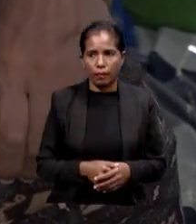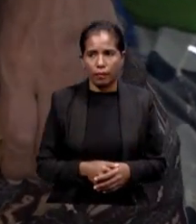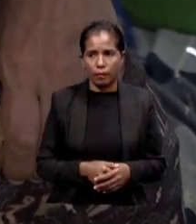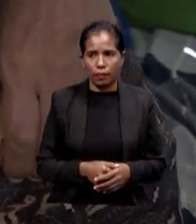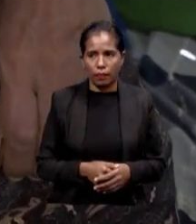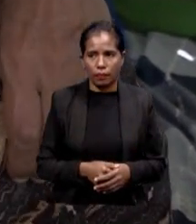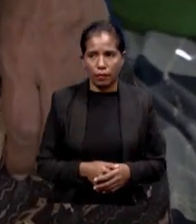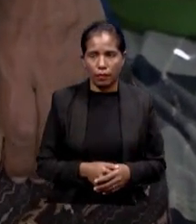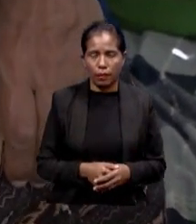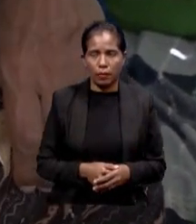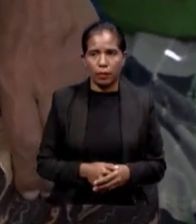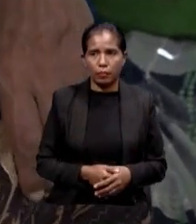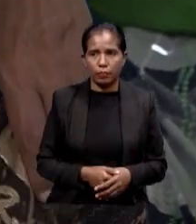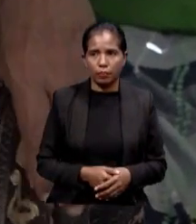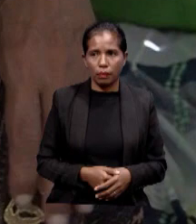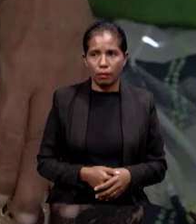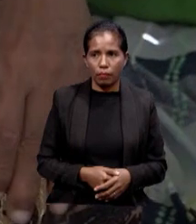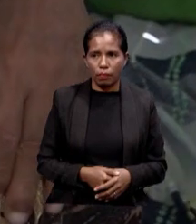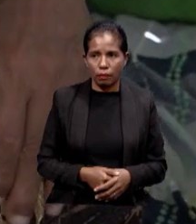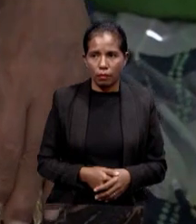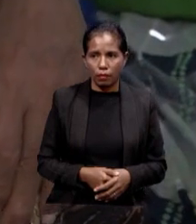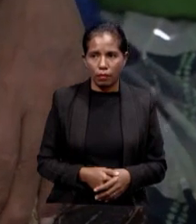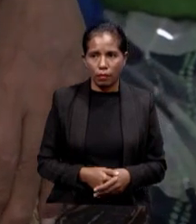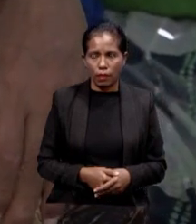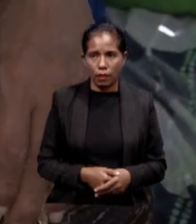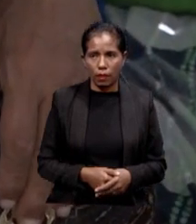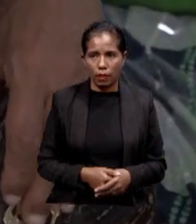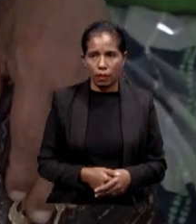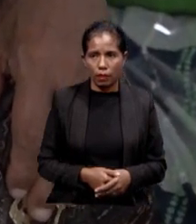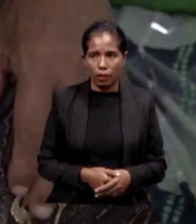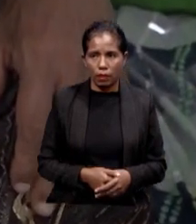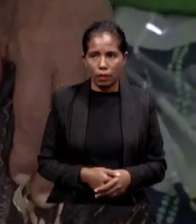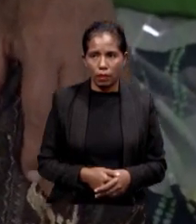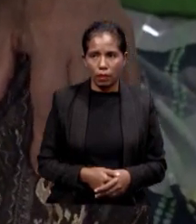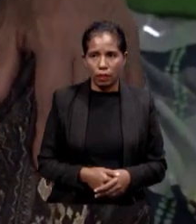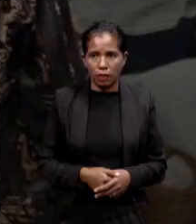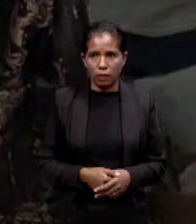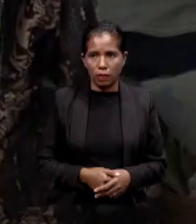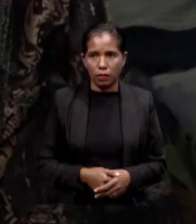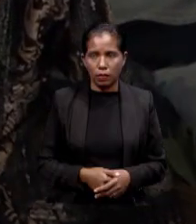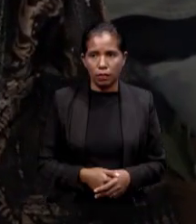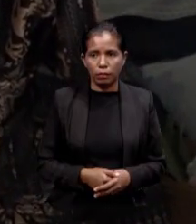Ai, ya. Care fogo na fati. Leila vai levar.